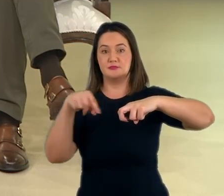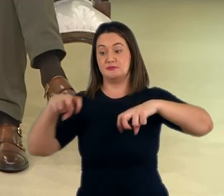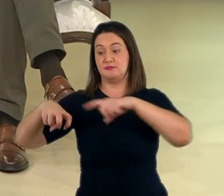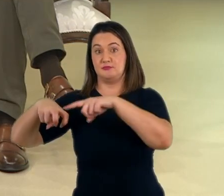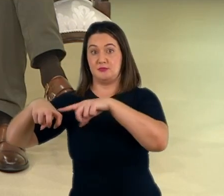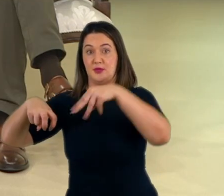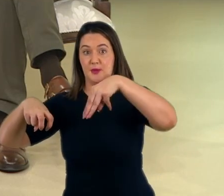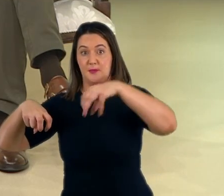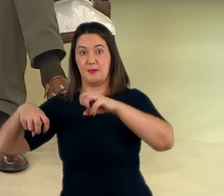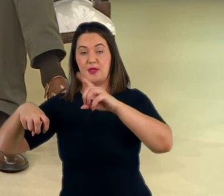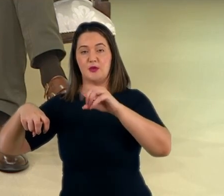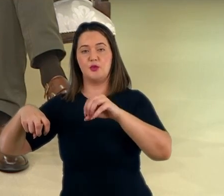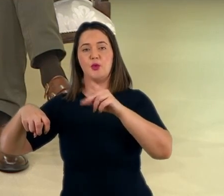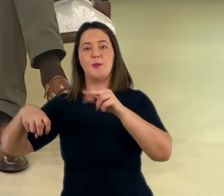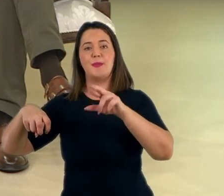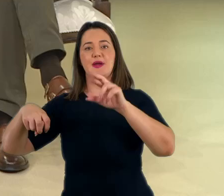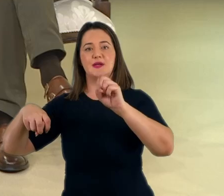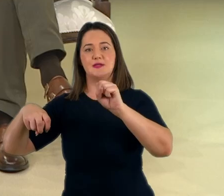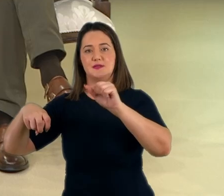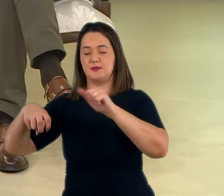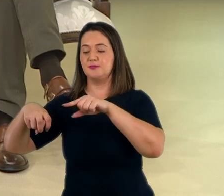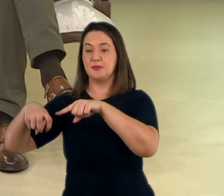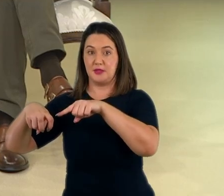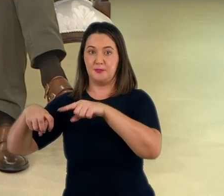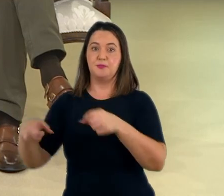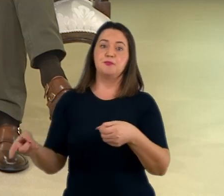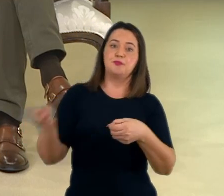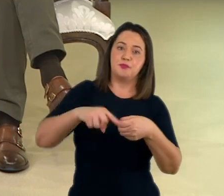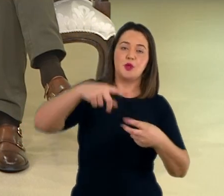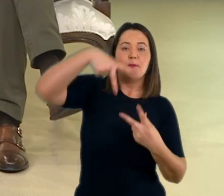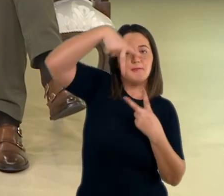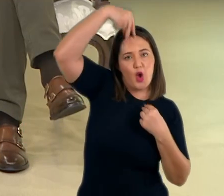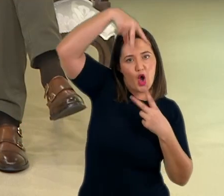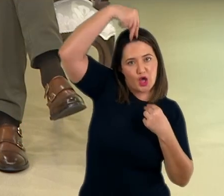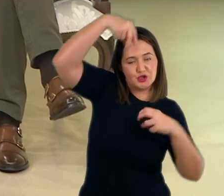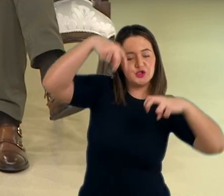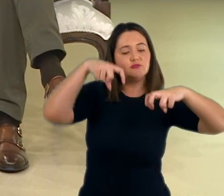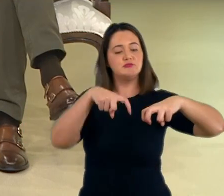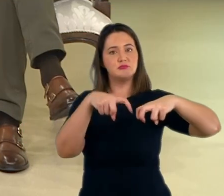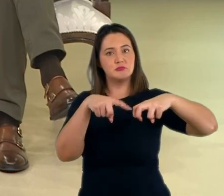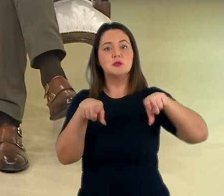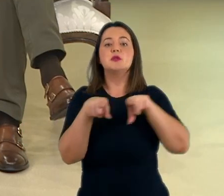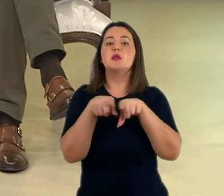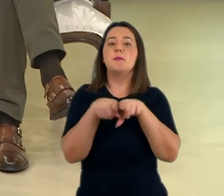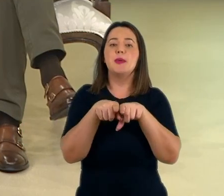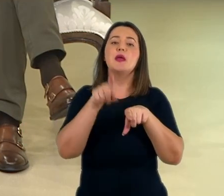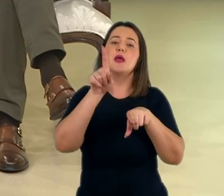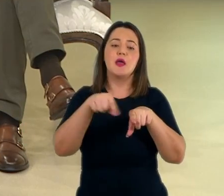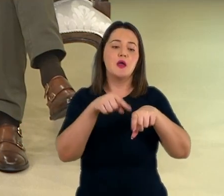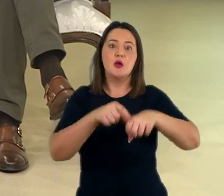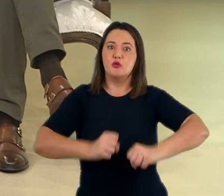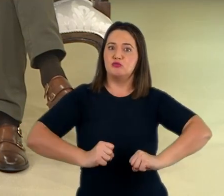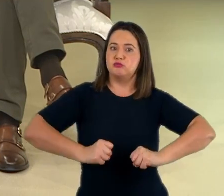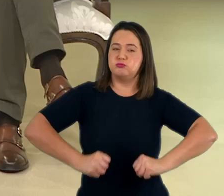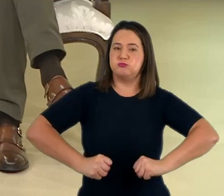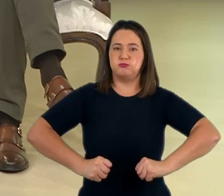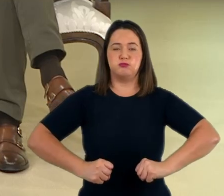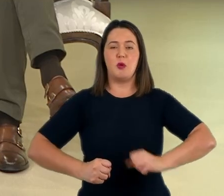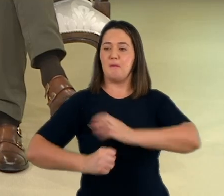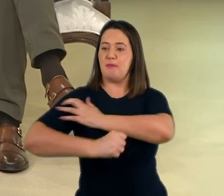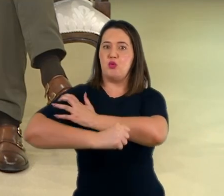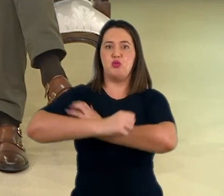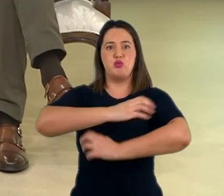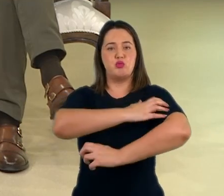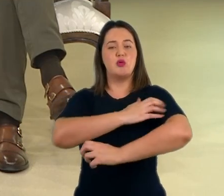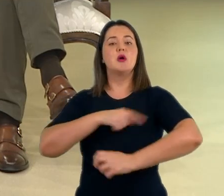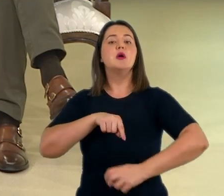a Medopérsia, Daniel 8, verso 20. Depois você tem o bode, também descrito como muito grande,